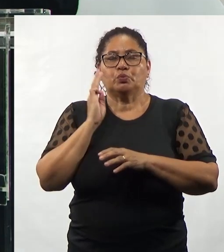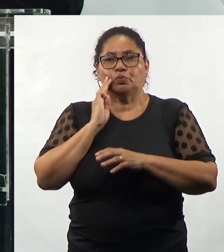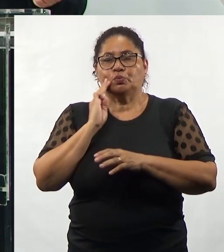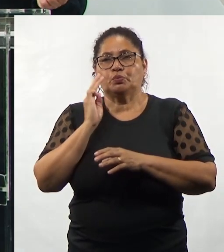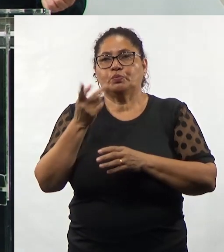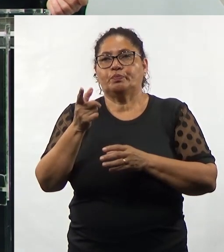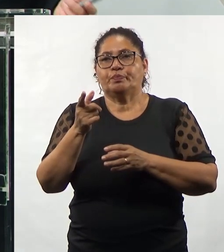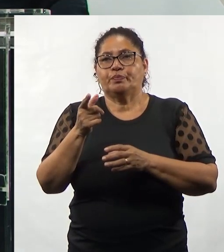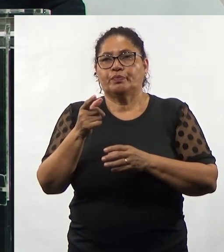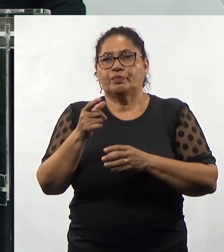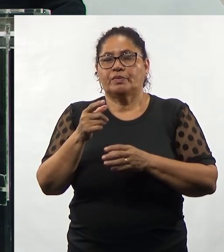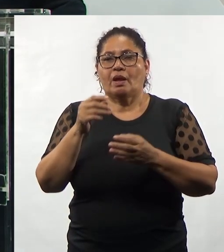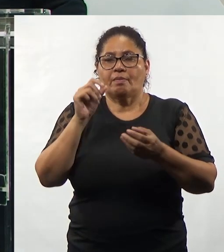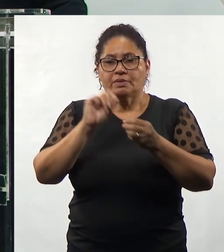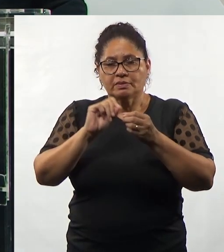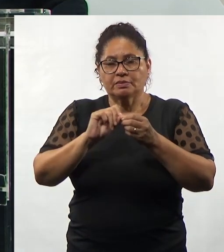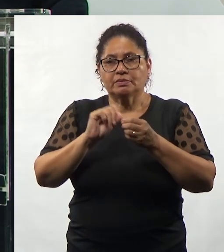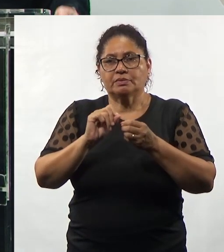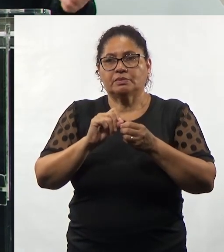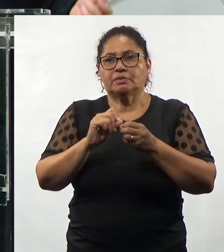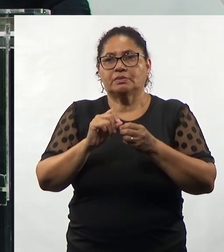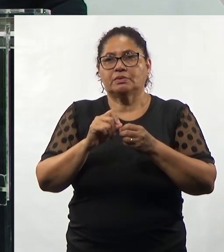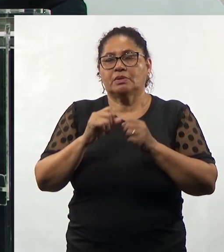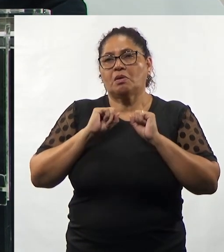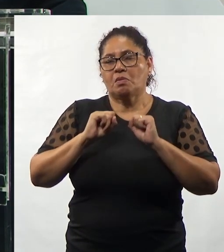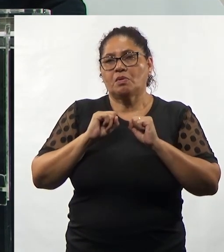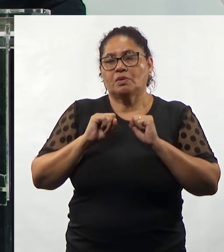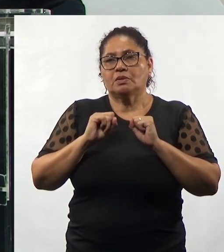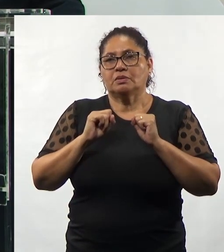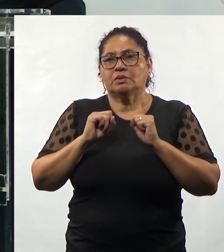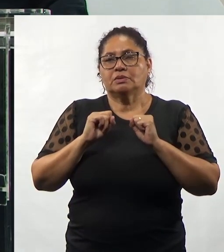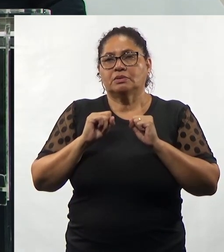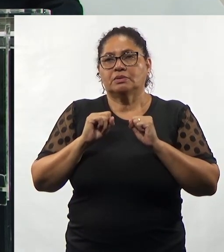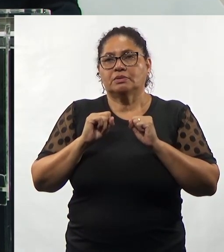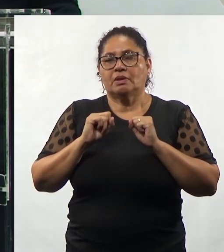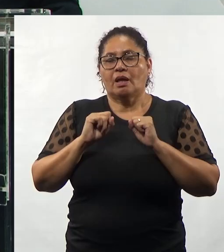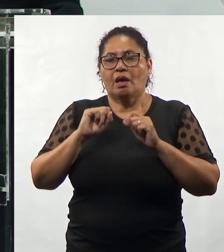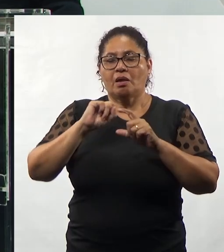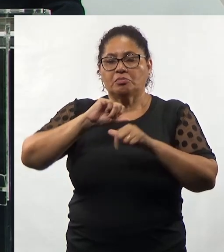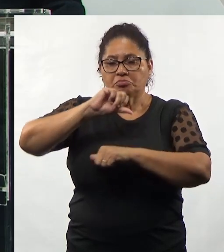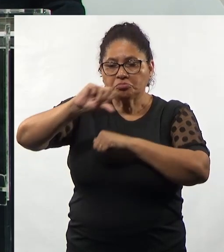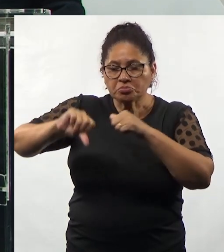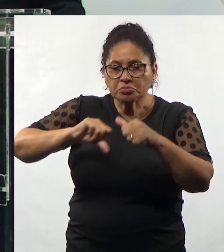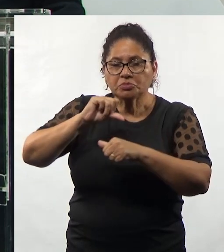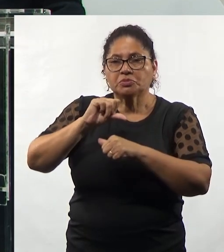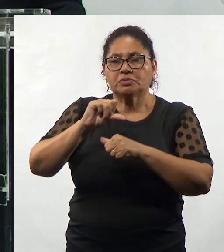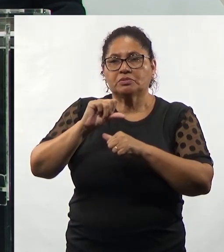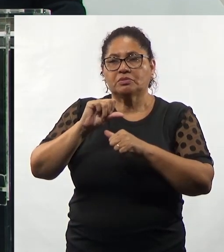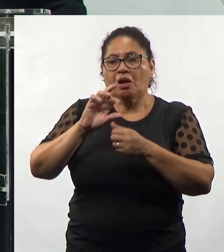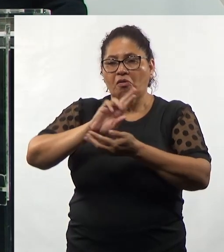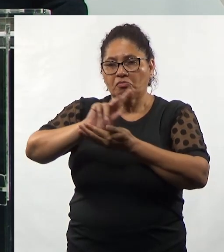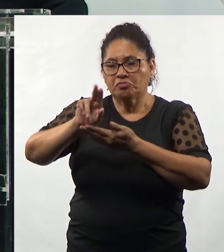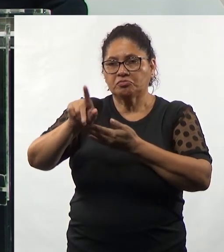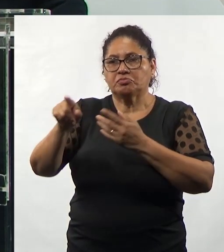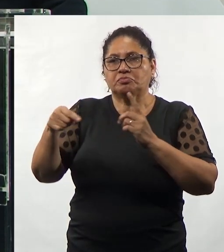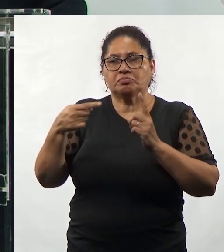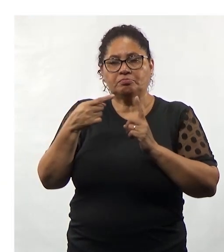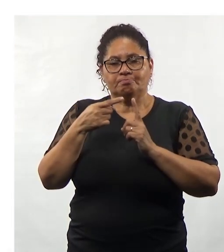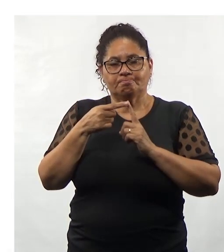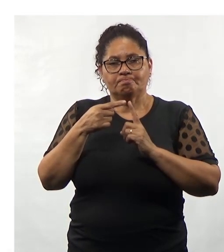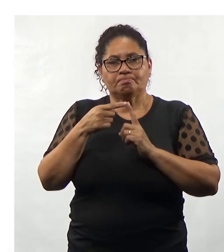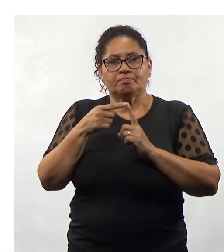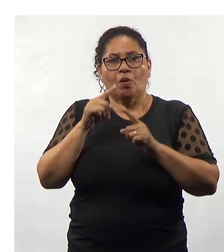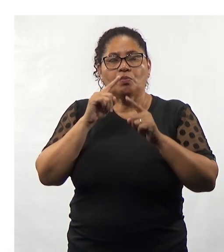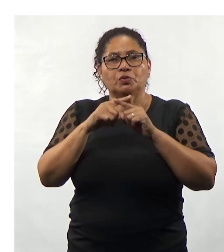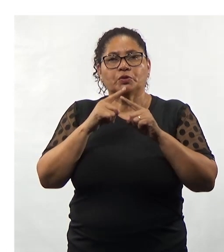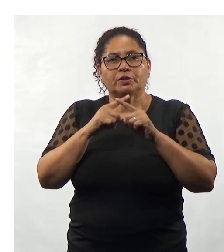dos projetos que entrarão em execução e poderão ter o seu orçamento alterado, né, por diversos motivos.